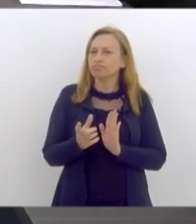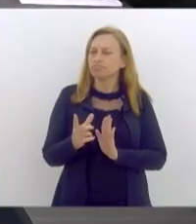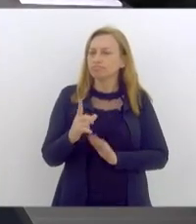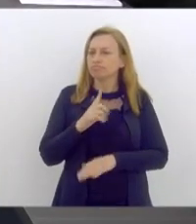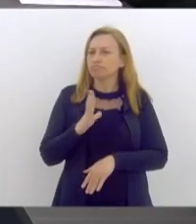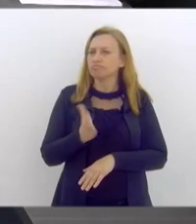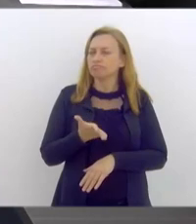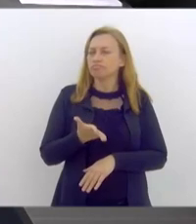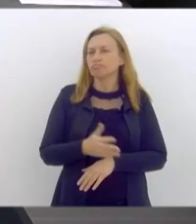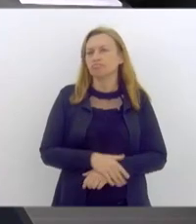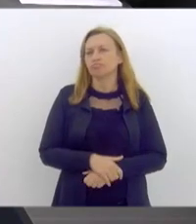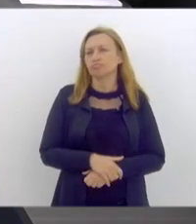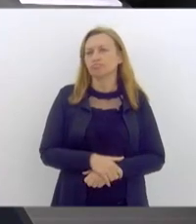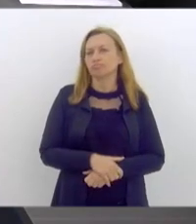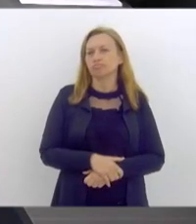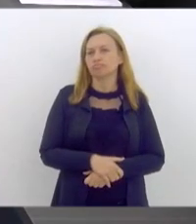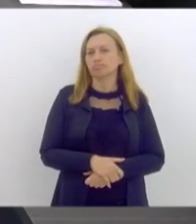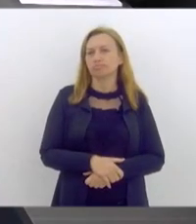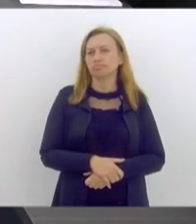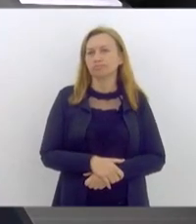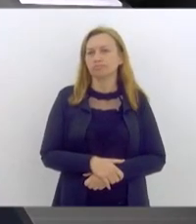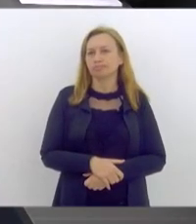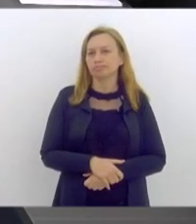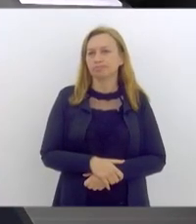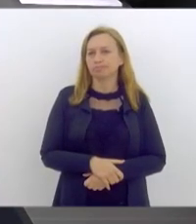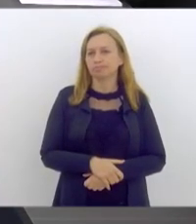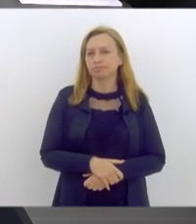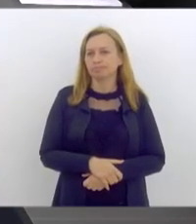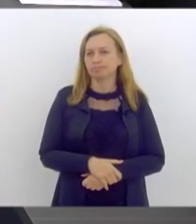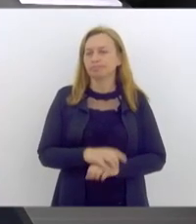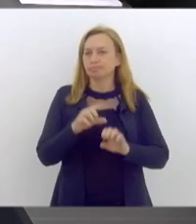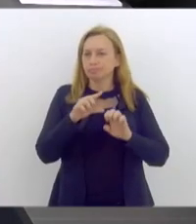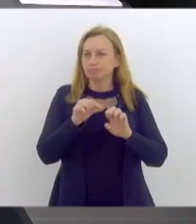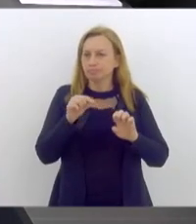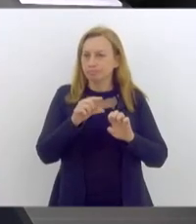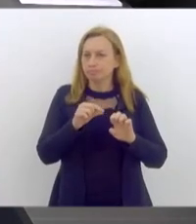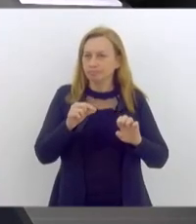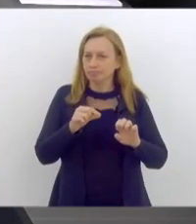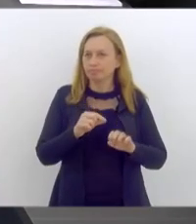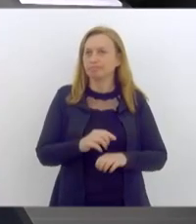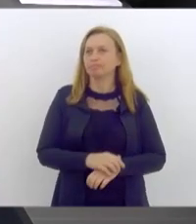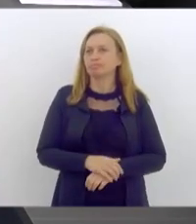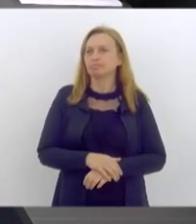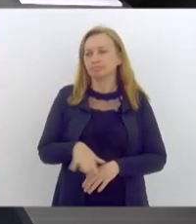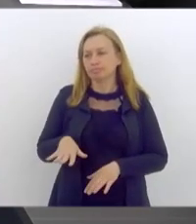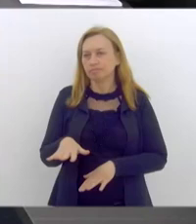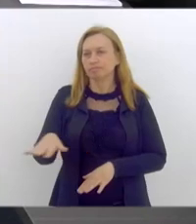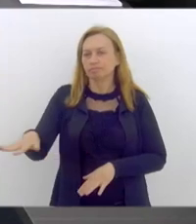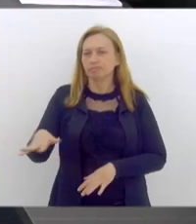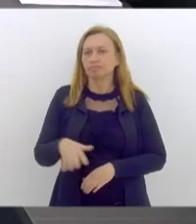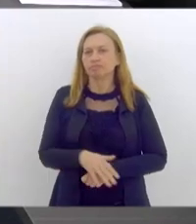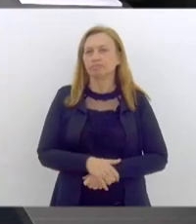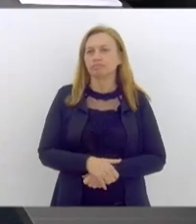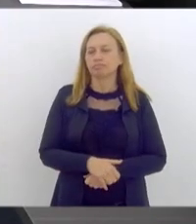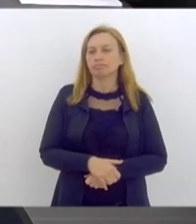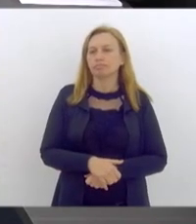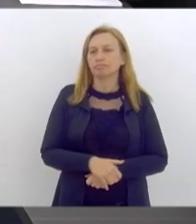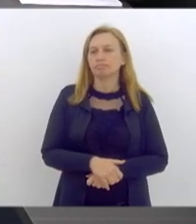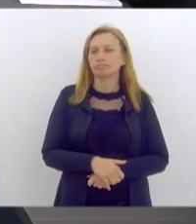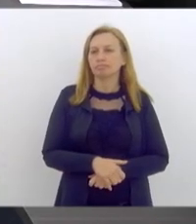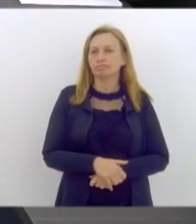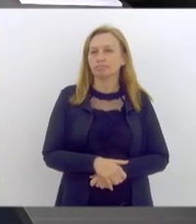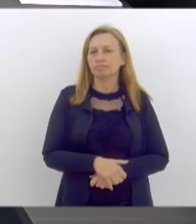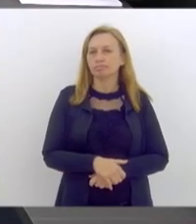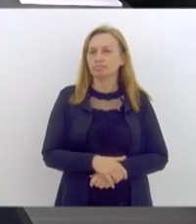porque para ter empreendedorismo de Periferia mas eu